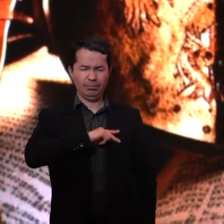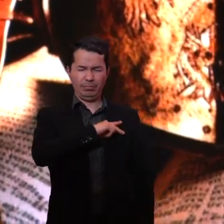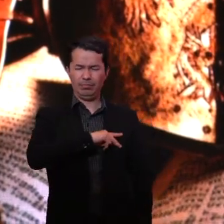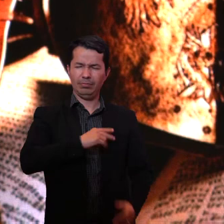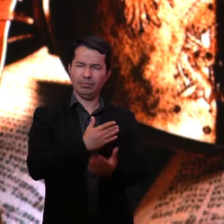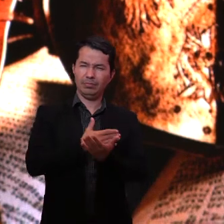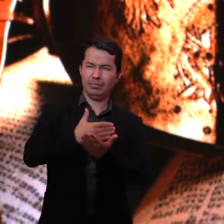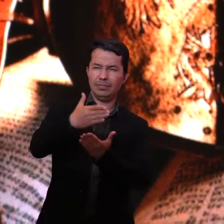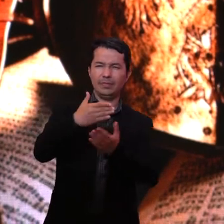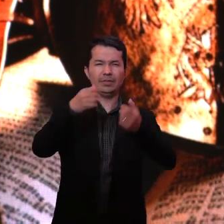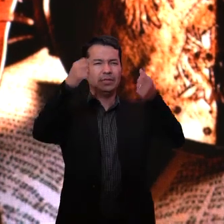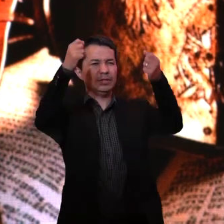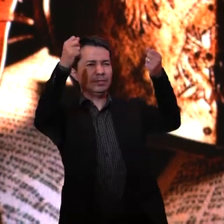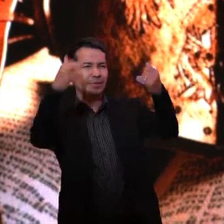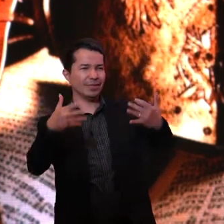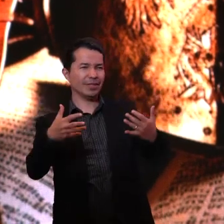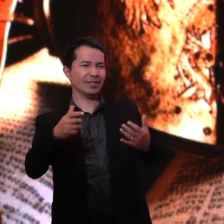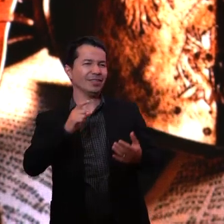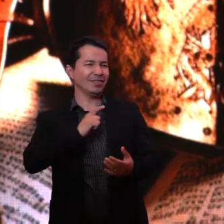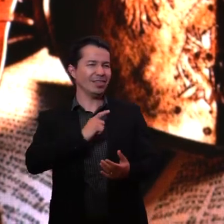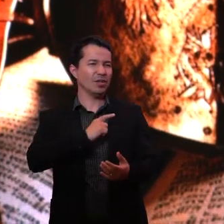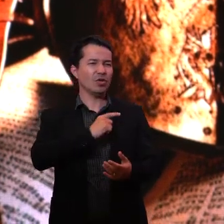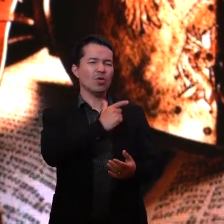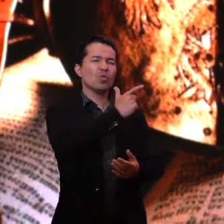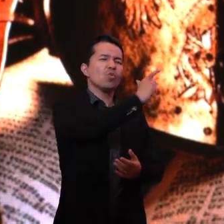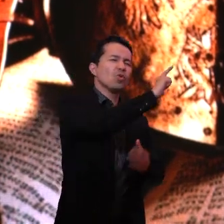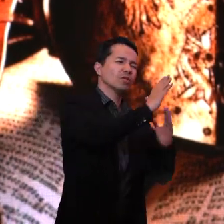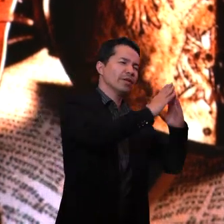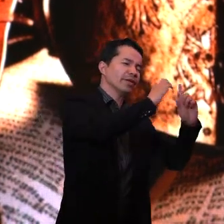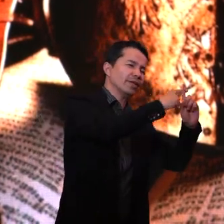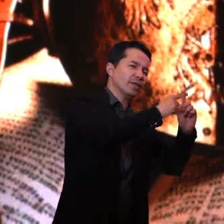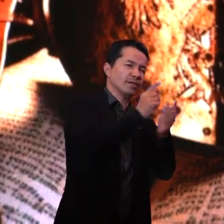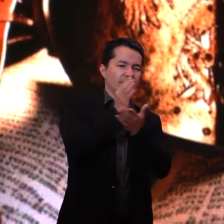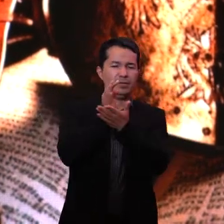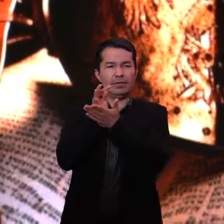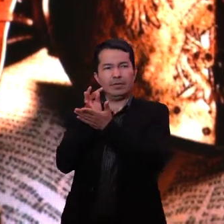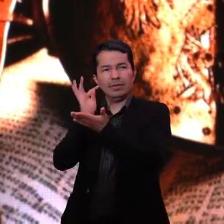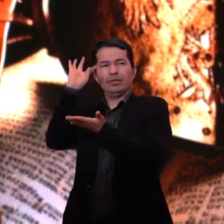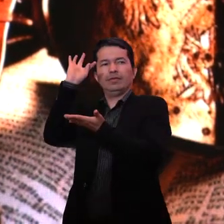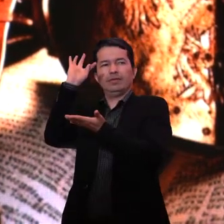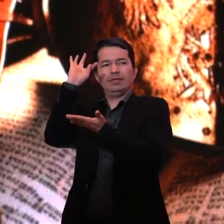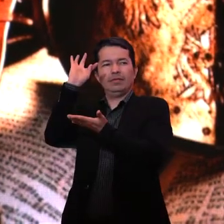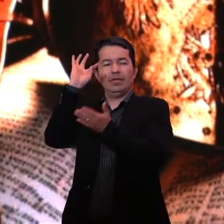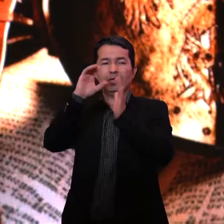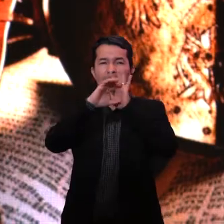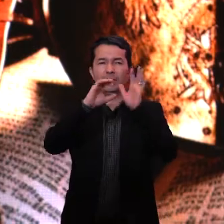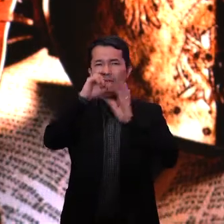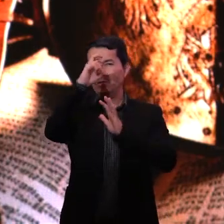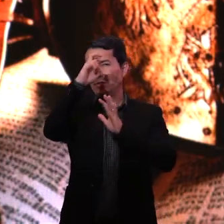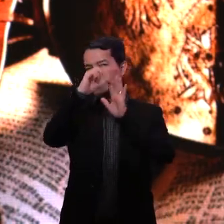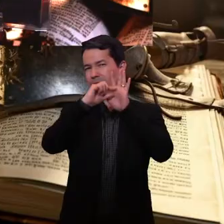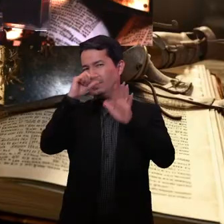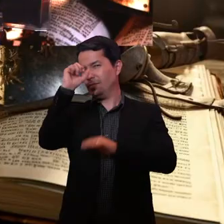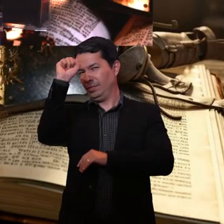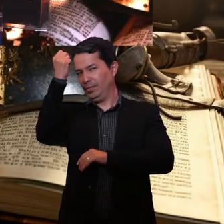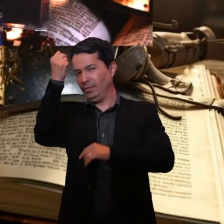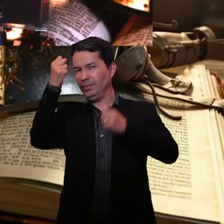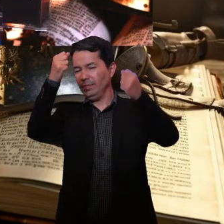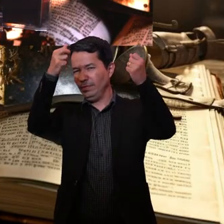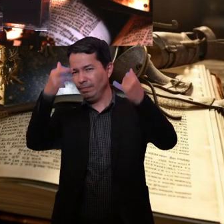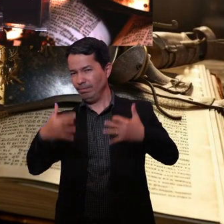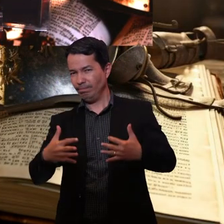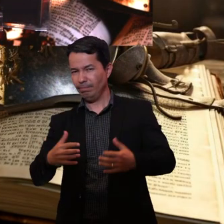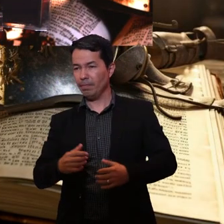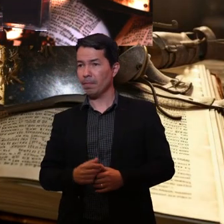quando ele escreve aos Tessalonicenses. E no capítulo 5, no versículo 8, olha o que ele diz: nós,